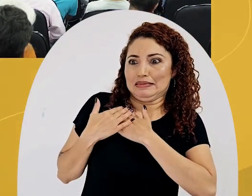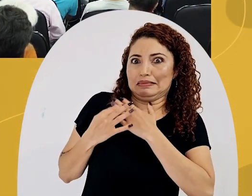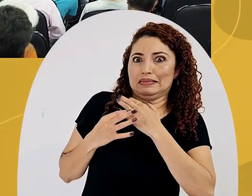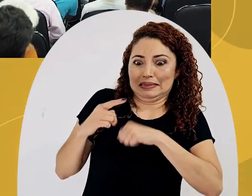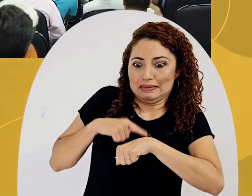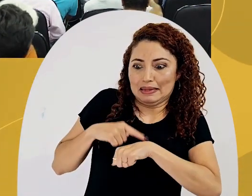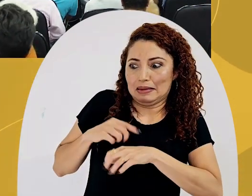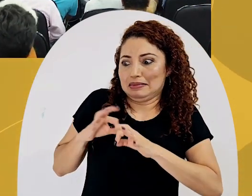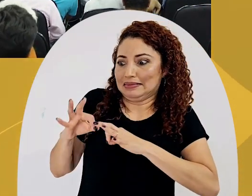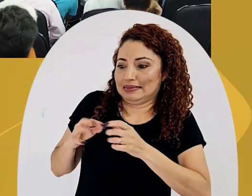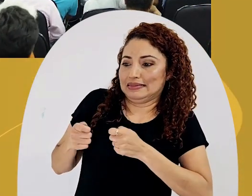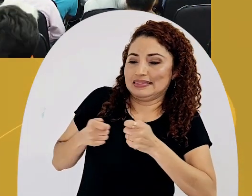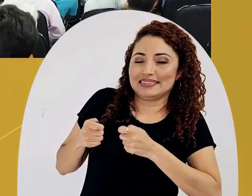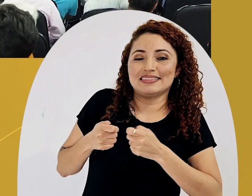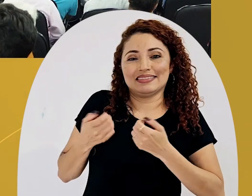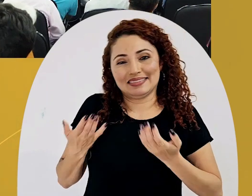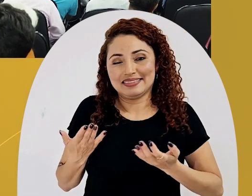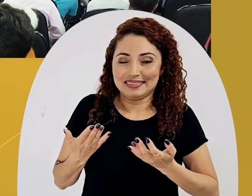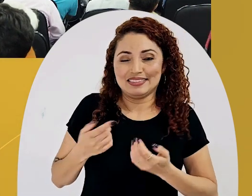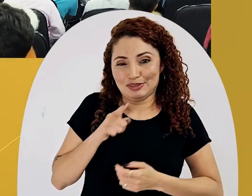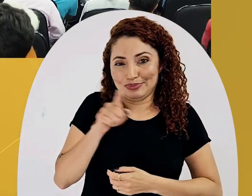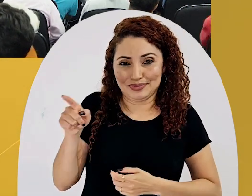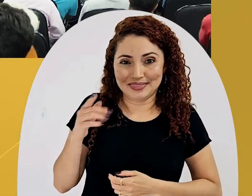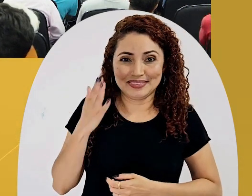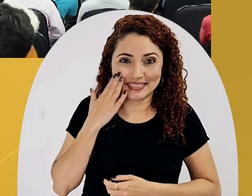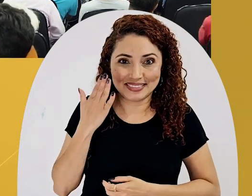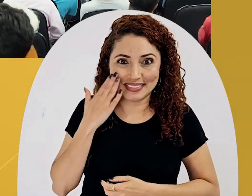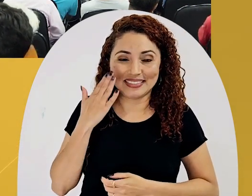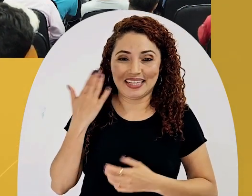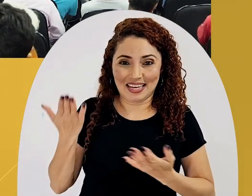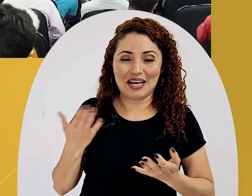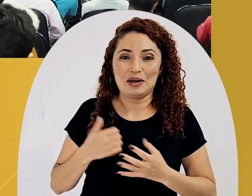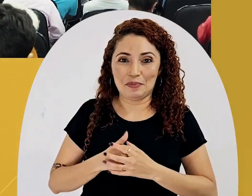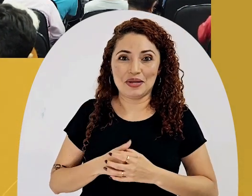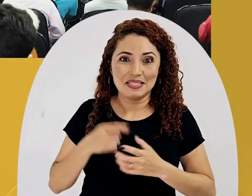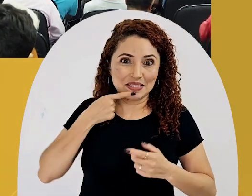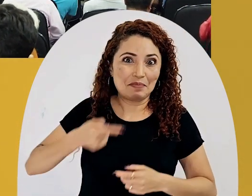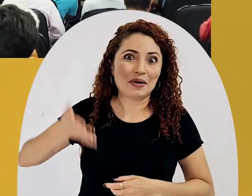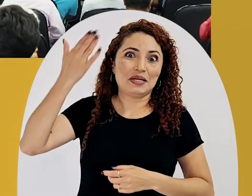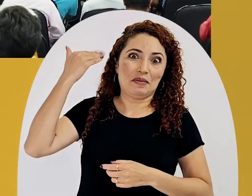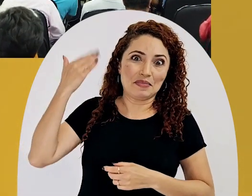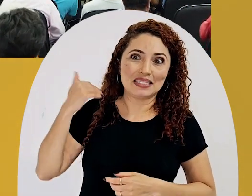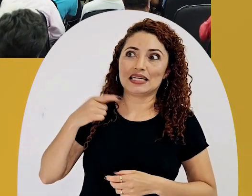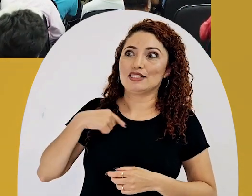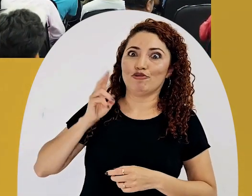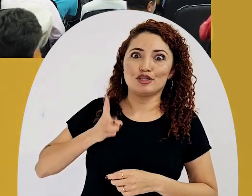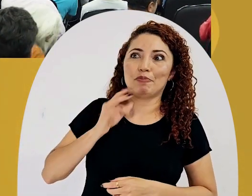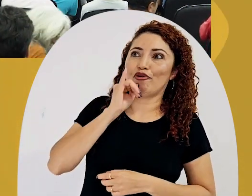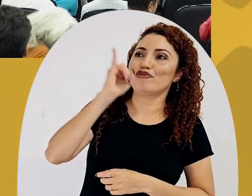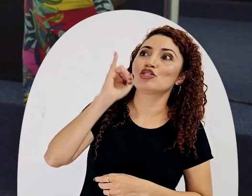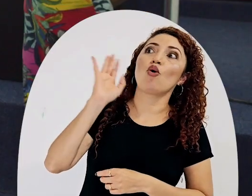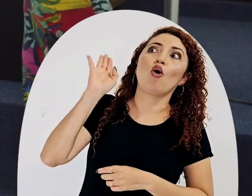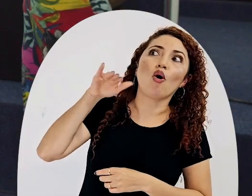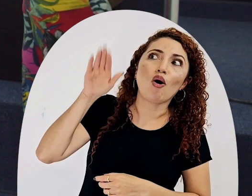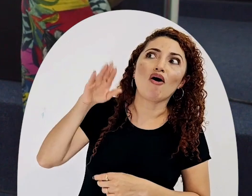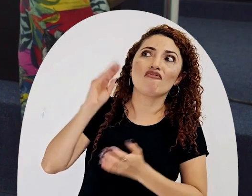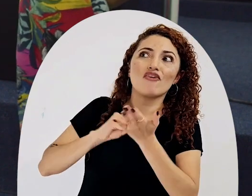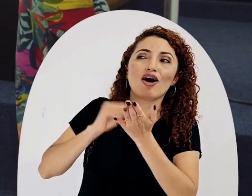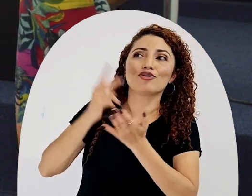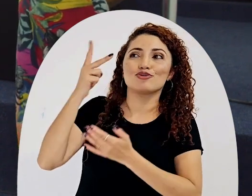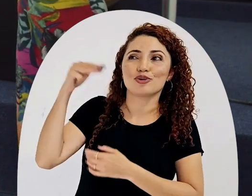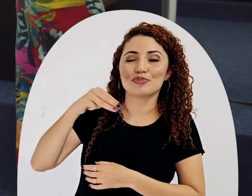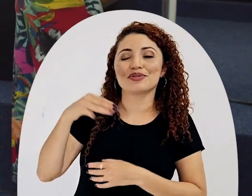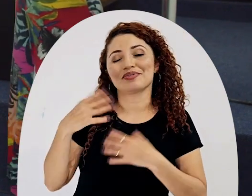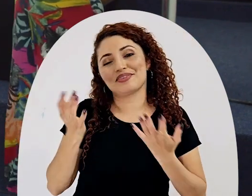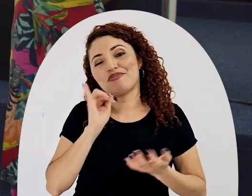Enfim, né? Vocês lembram ali quando a gente estava fazendo os exercícios a semana passada? Gente, 2 minutos. Infelizmente, né? A gente tem um horário para começar e um horário